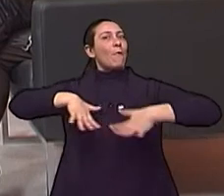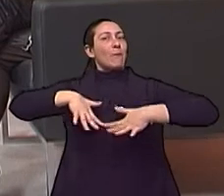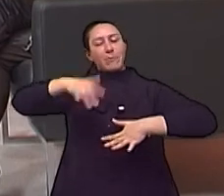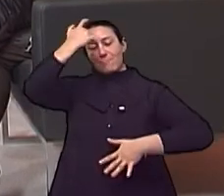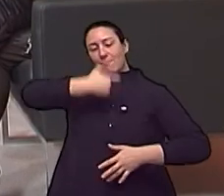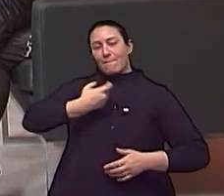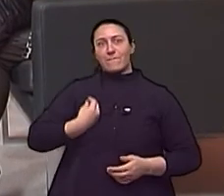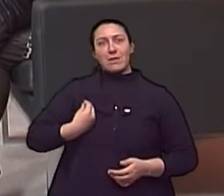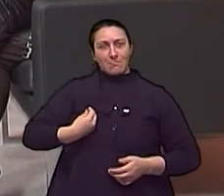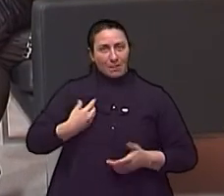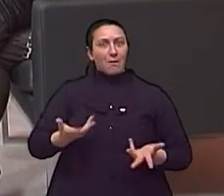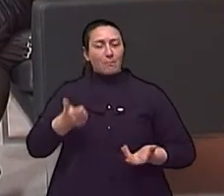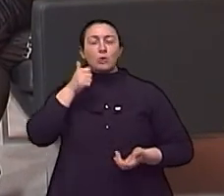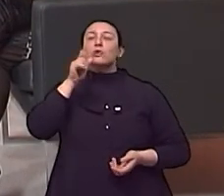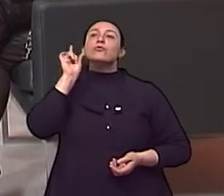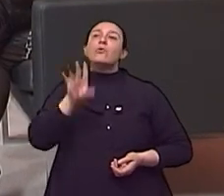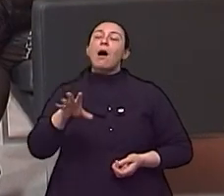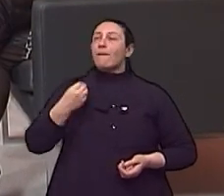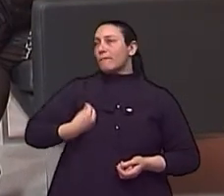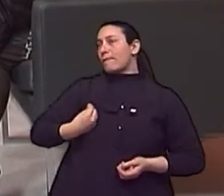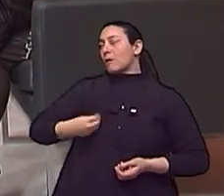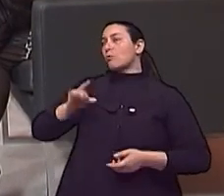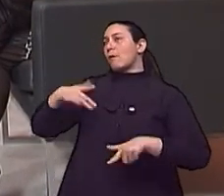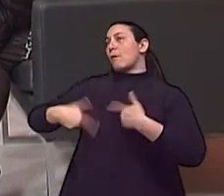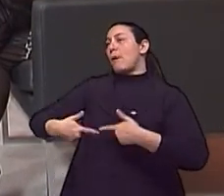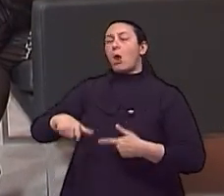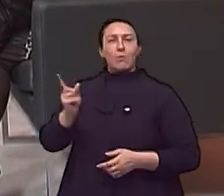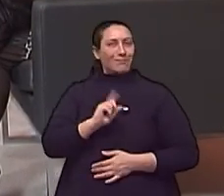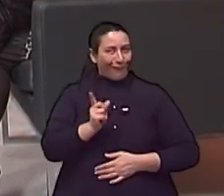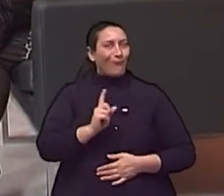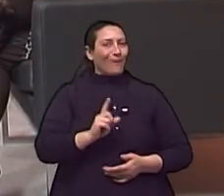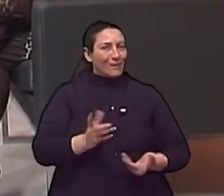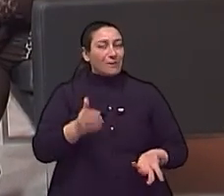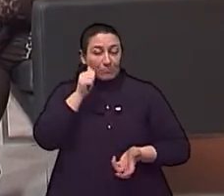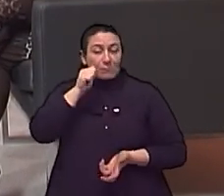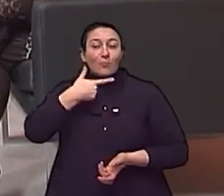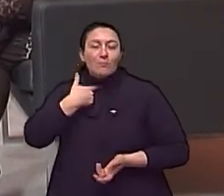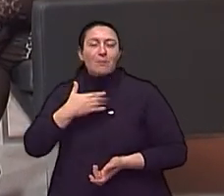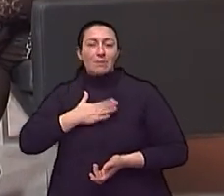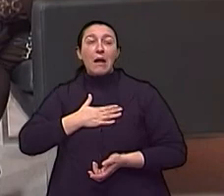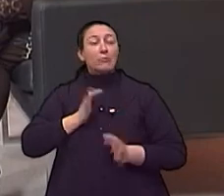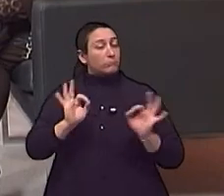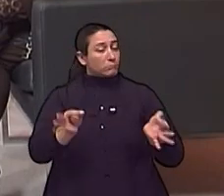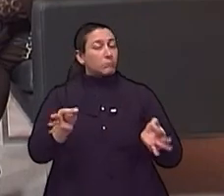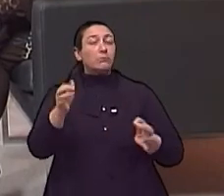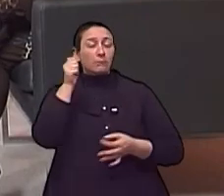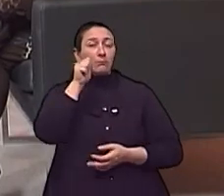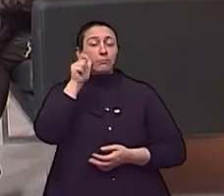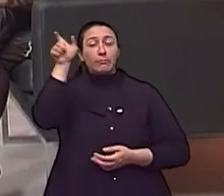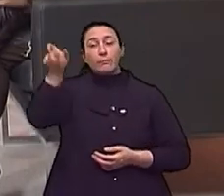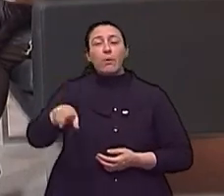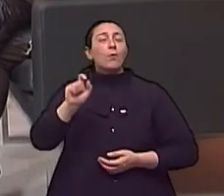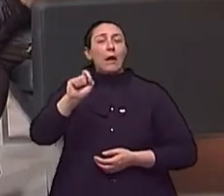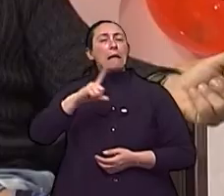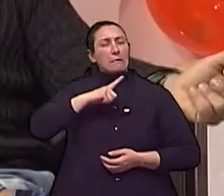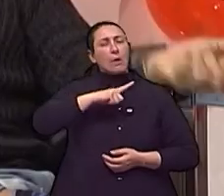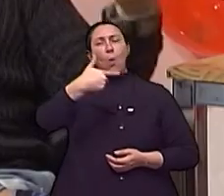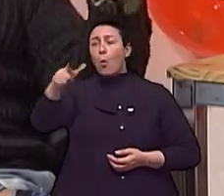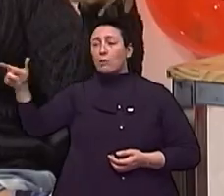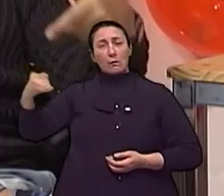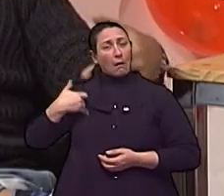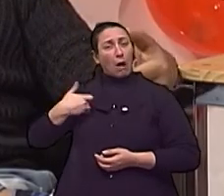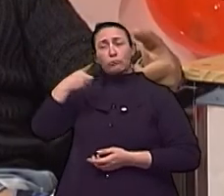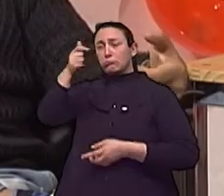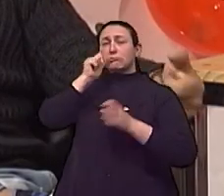não só viva para um outro emprego aí é um bom exemplo do que a gente tava falando porque hálito que ela tem pessoas de outra cidade a